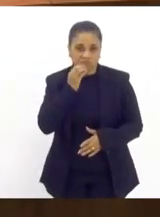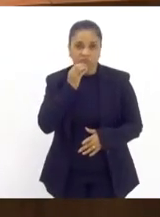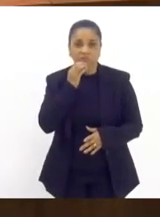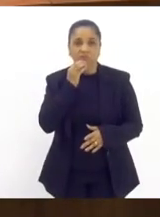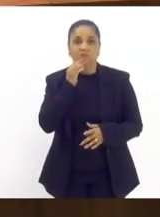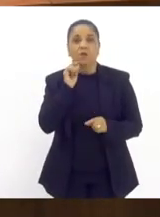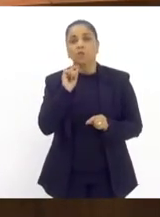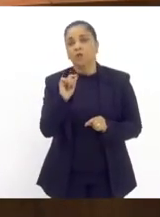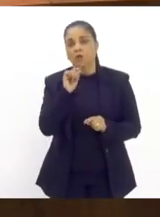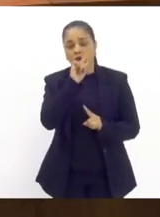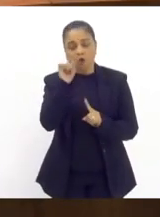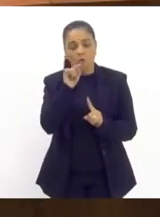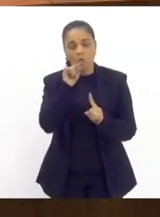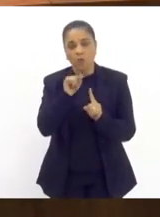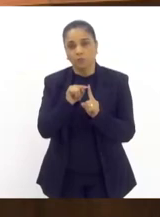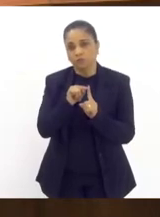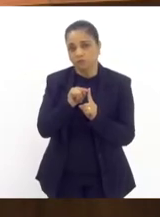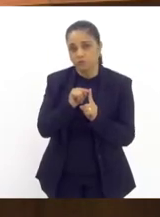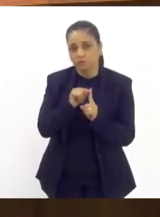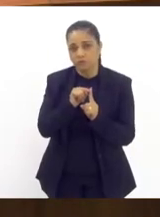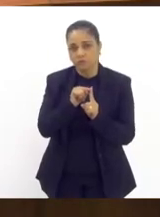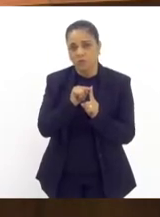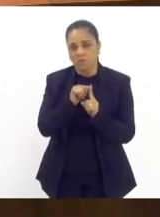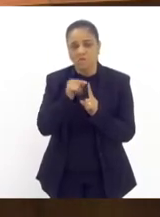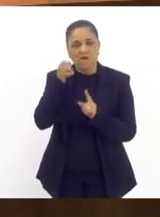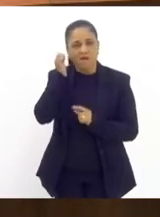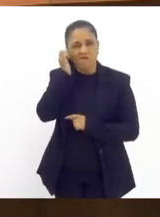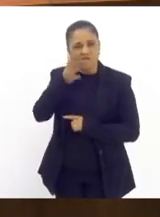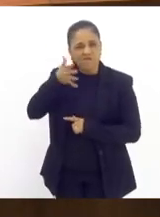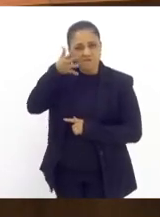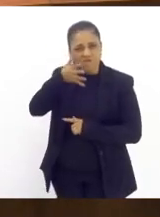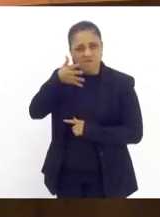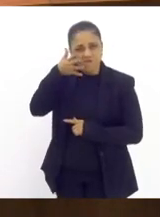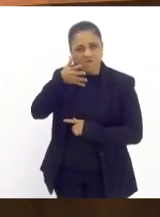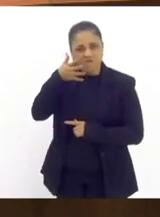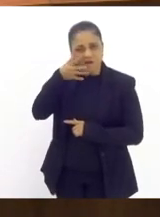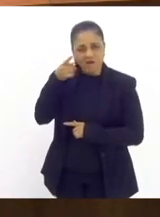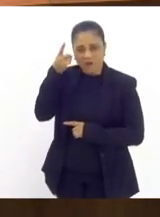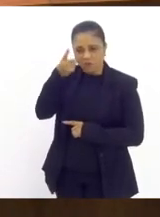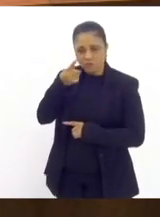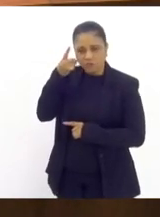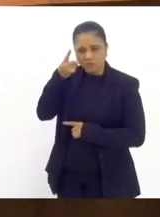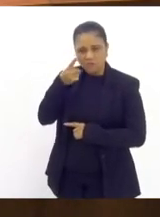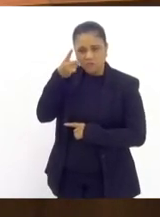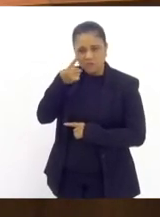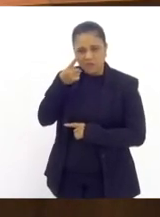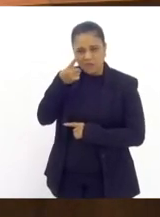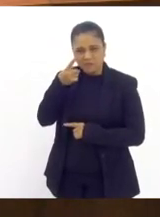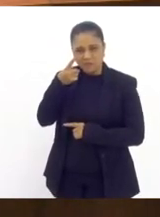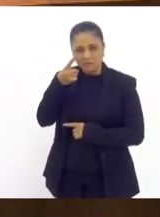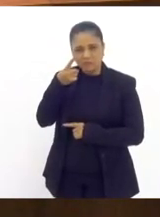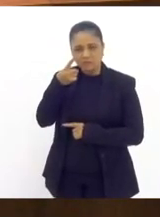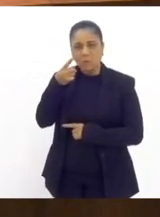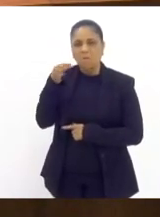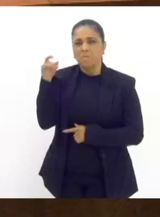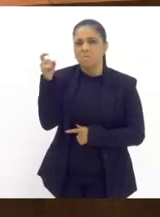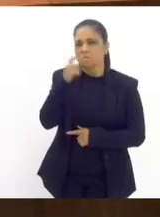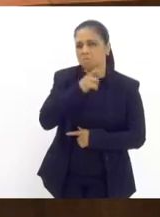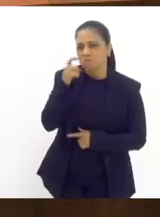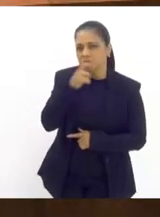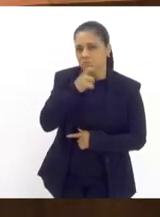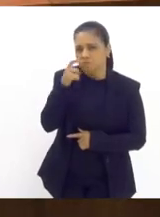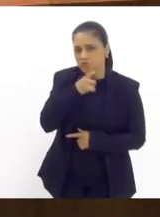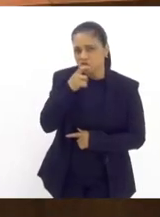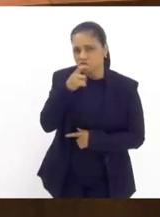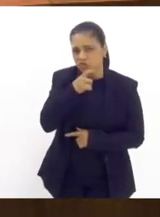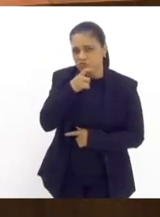objeto de uma fala tão imunda por parte de um deputado nessa casa e mentirosa haja